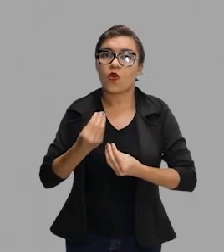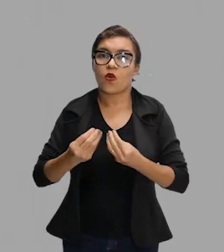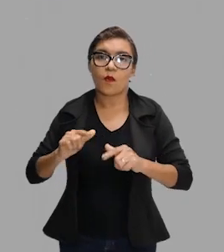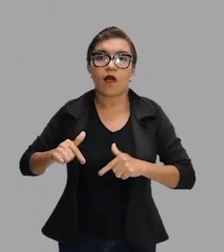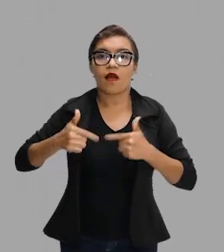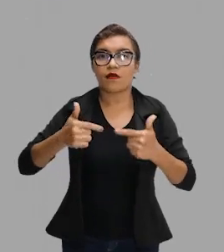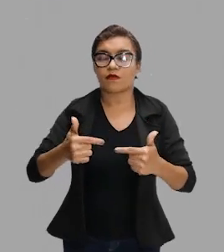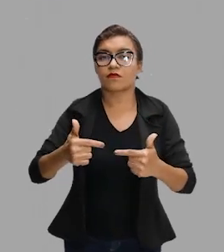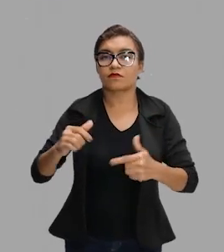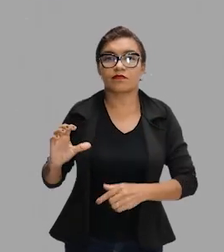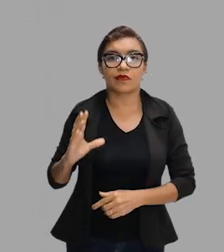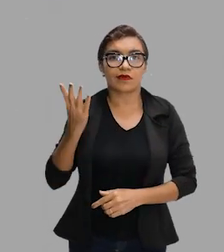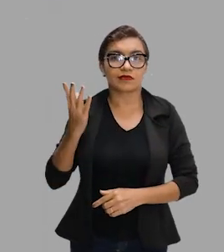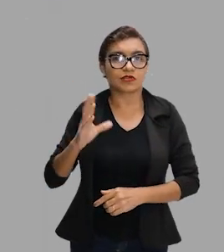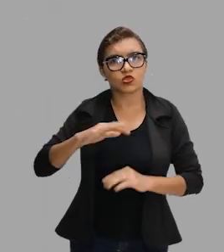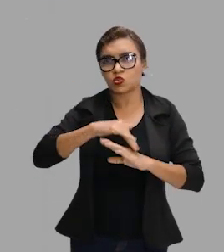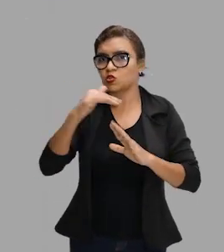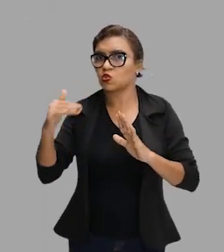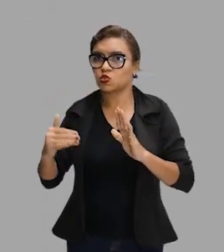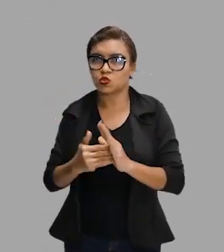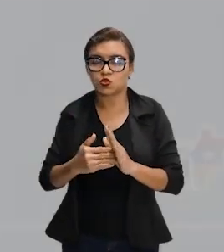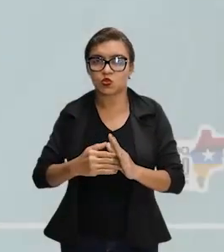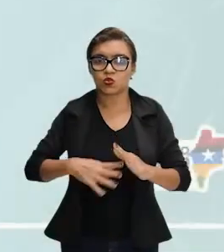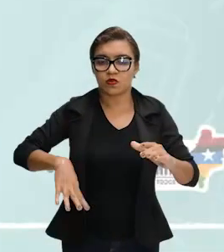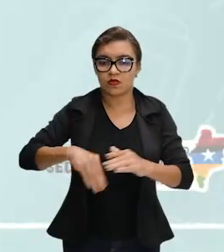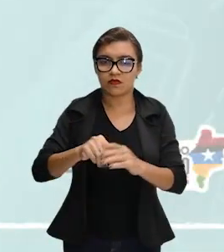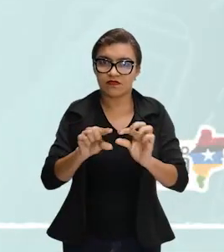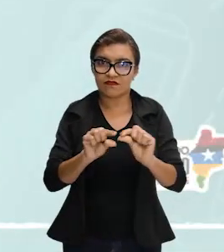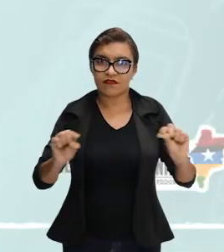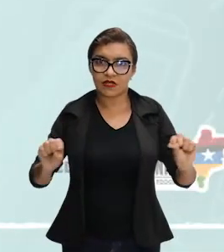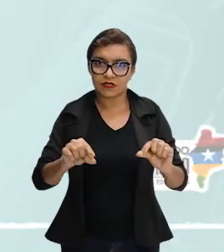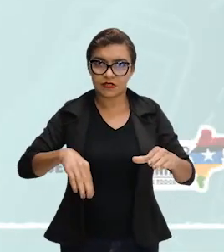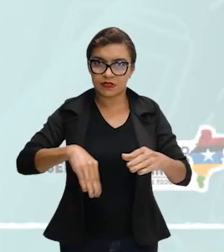a ação e tudo que envolve a oração.